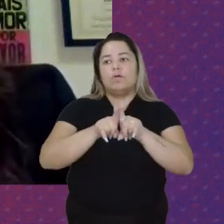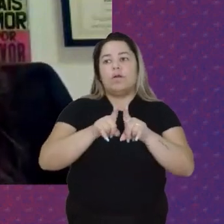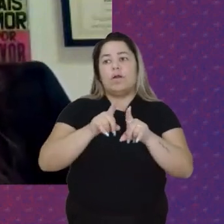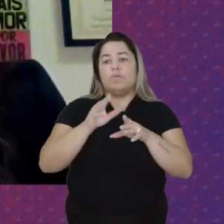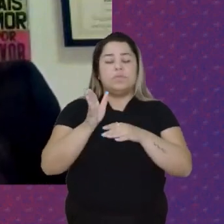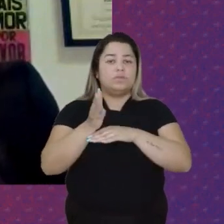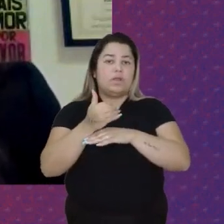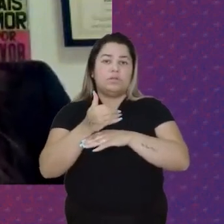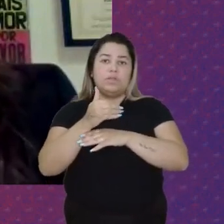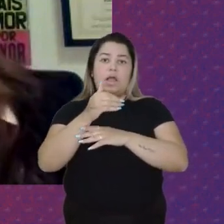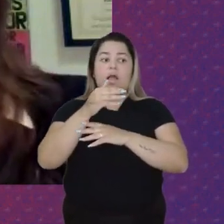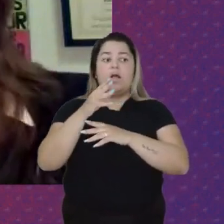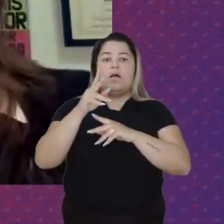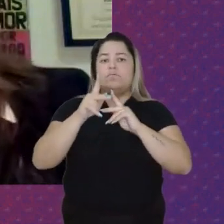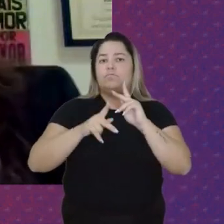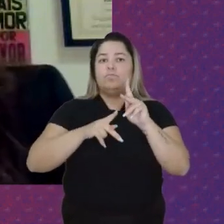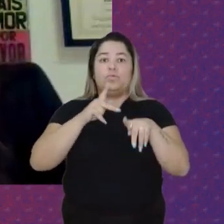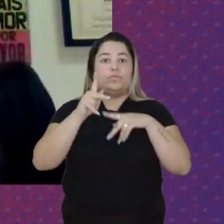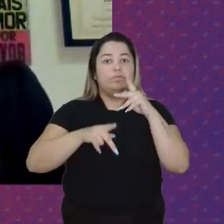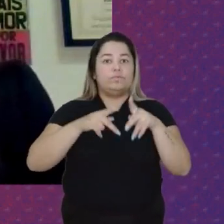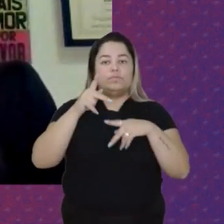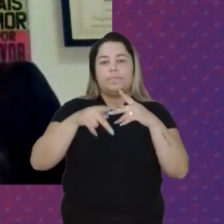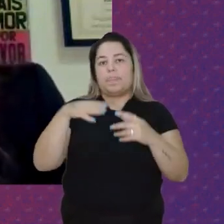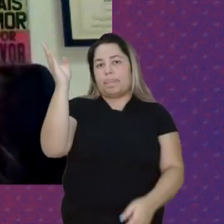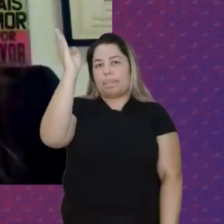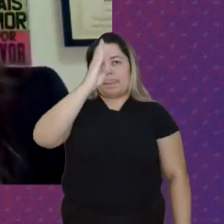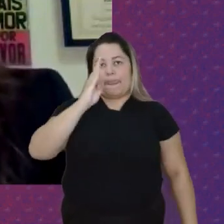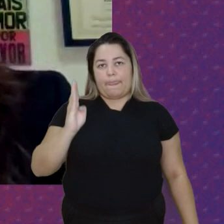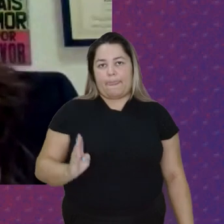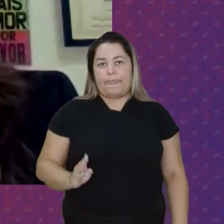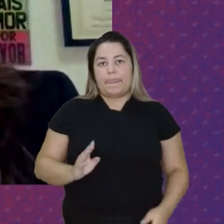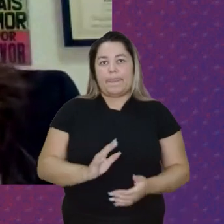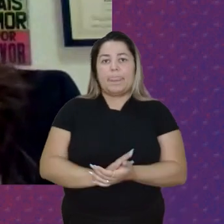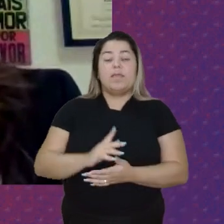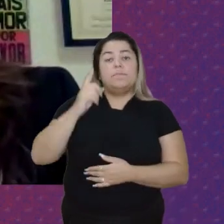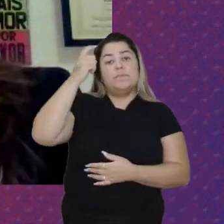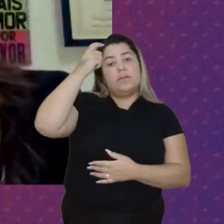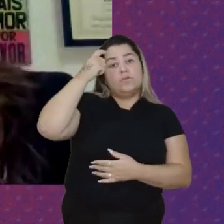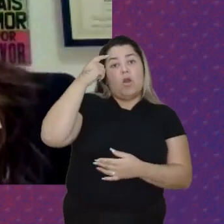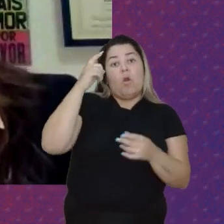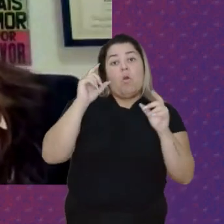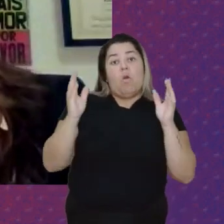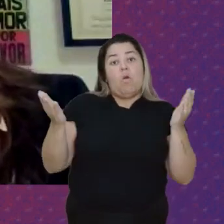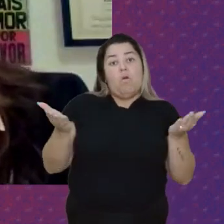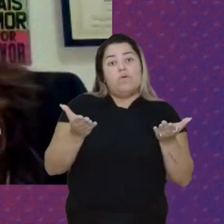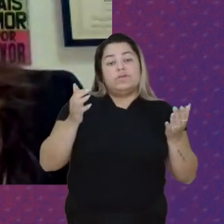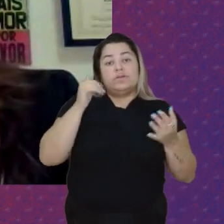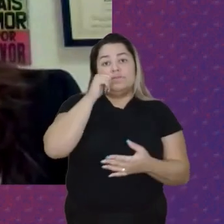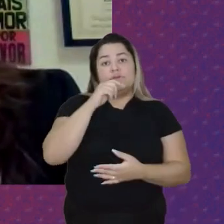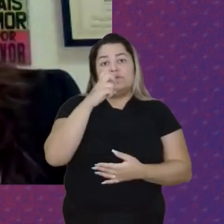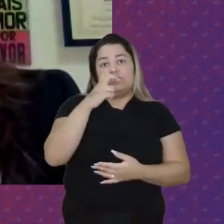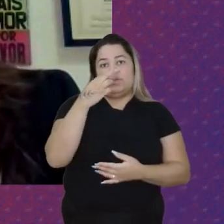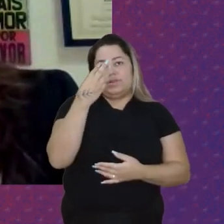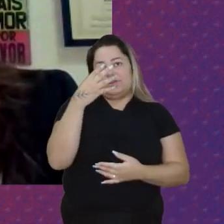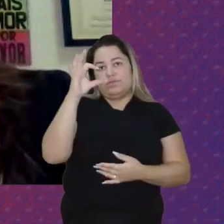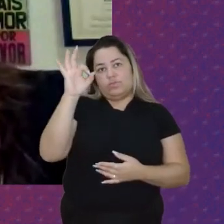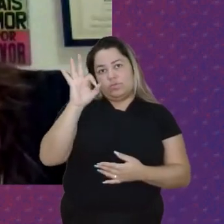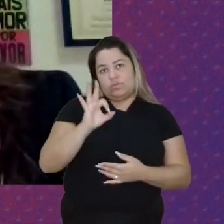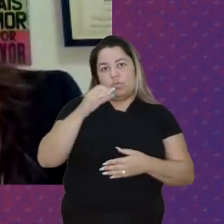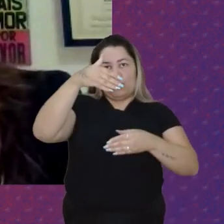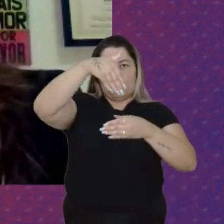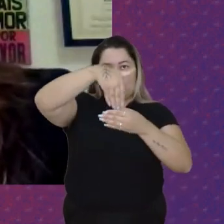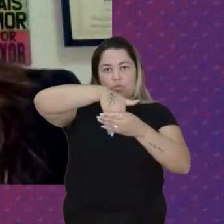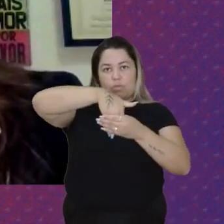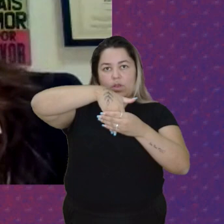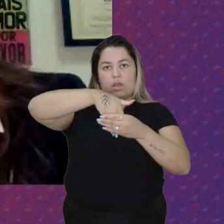metade da população mundial, a metade da população brasileira. Vamos pensar, hoje, as mulheres são quase 53% do eleitorado apto